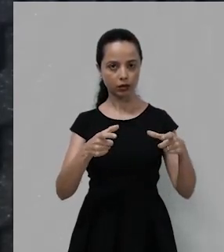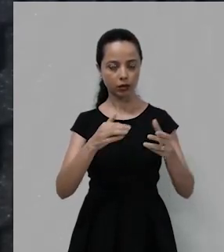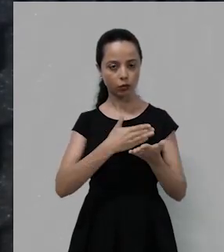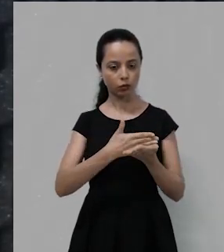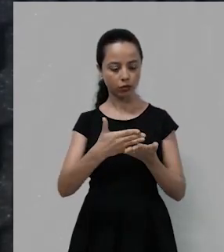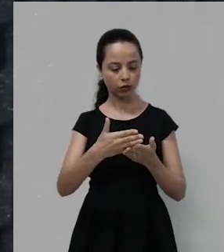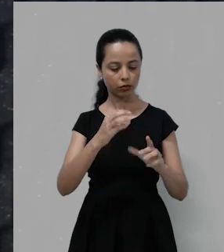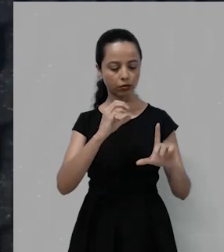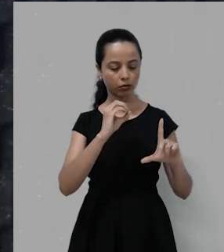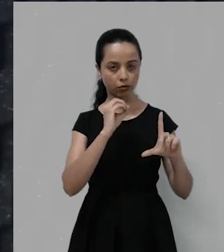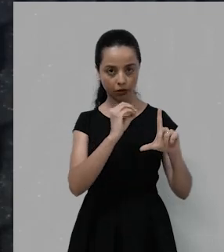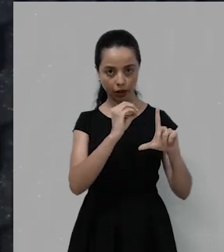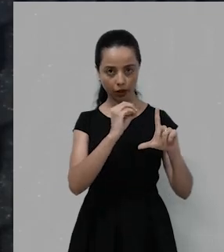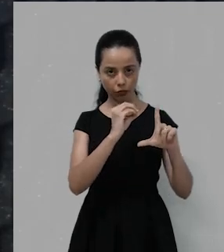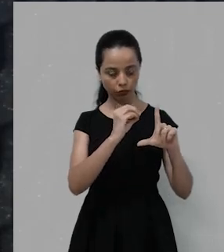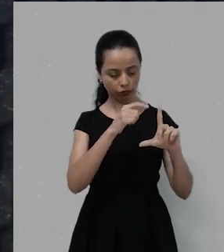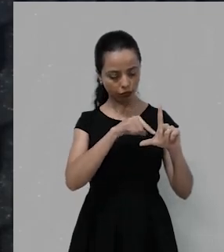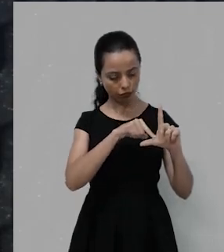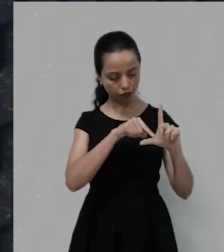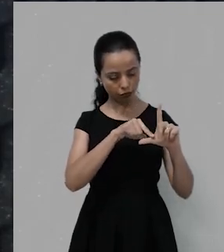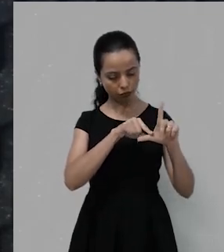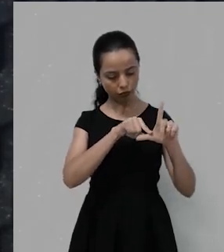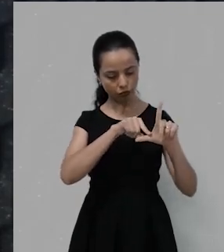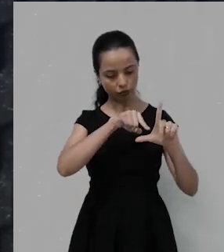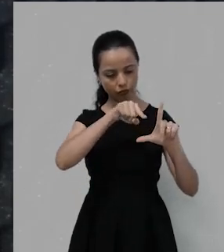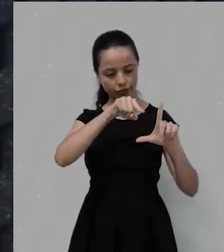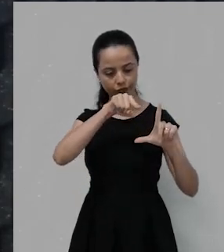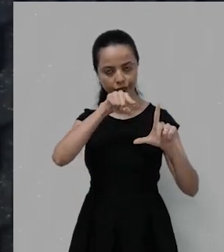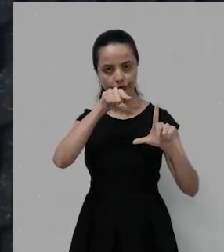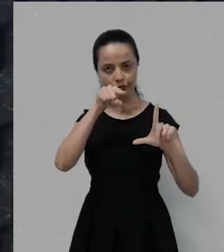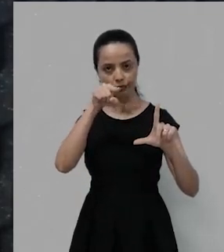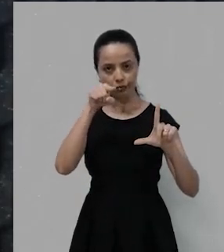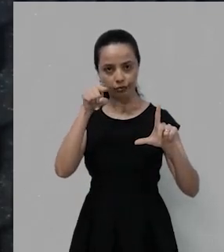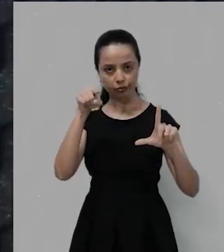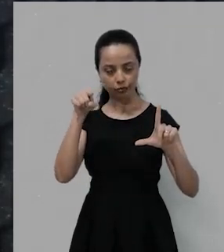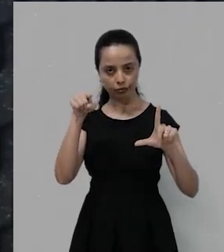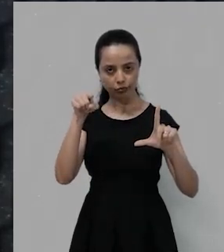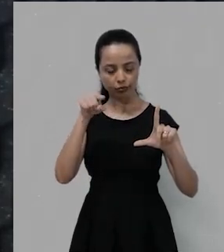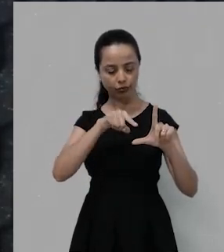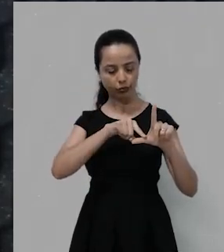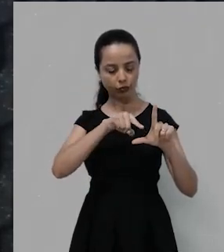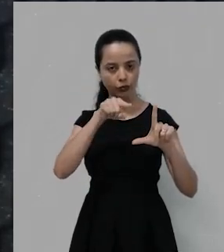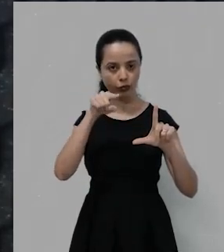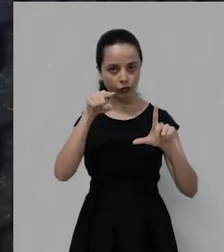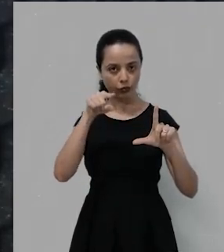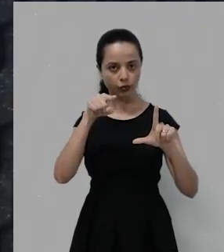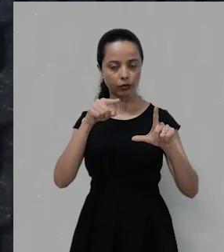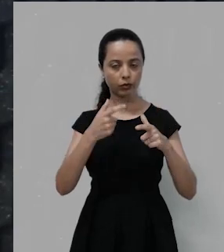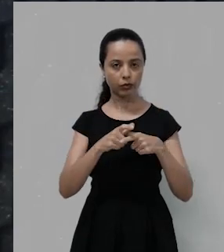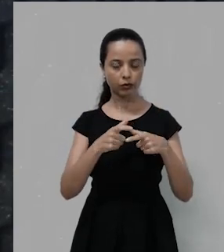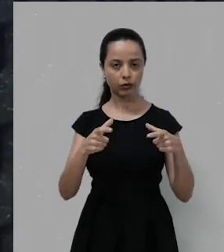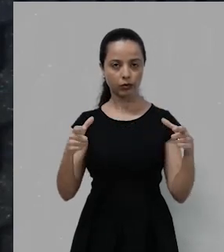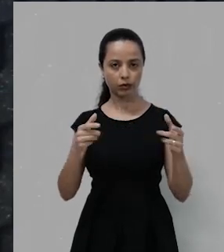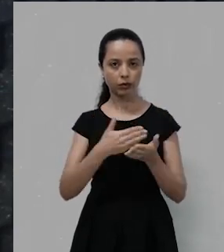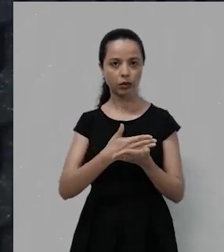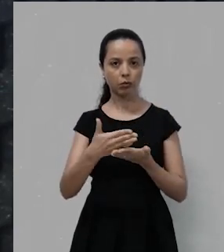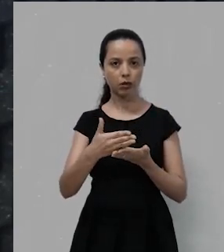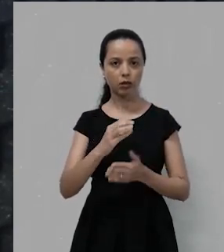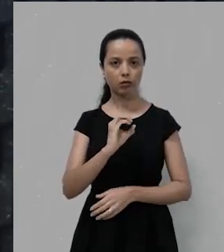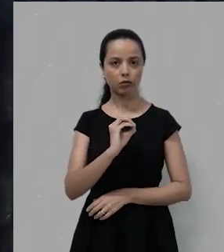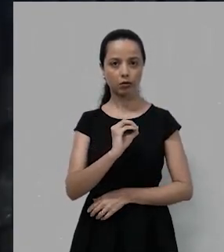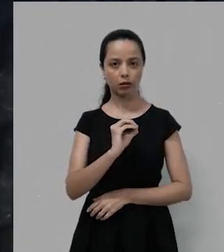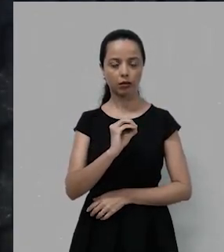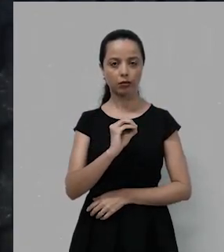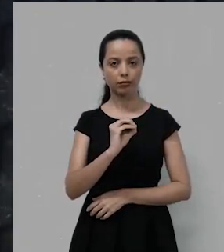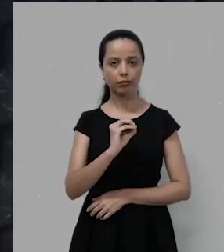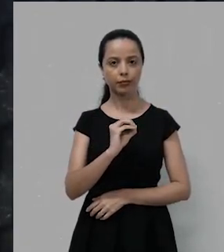0, consequentemente, o crescimento populacional também ele tem que começar do 0. Então, eu posso ter